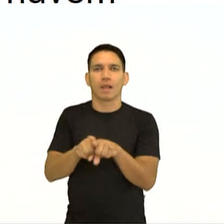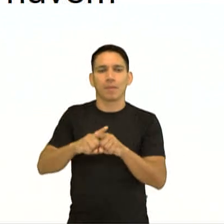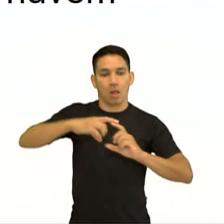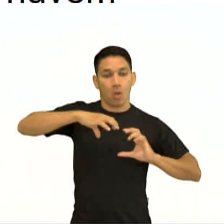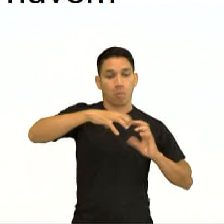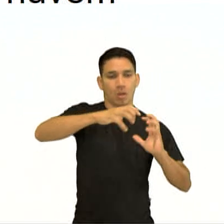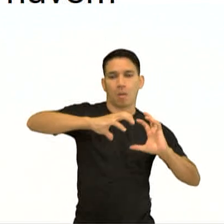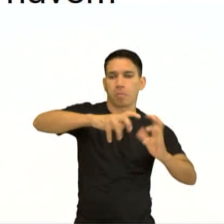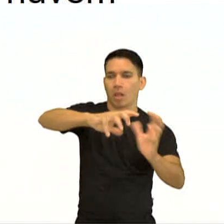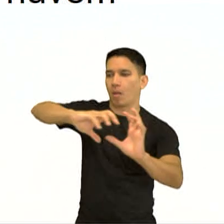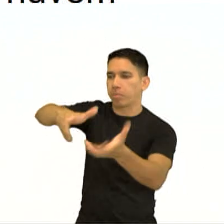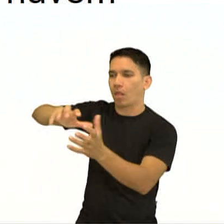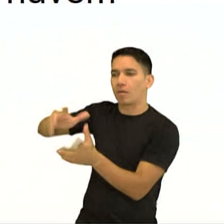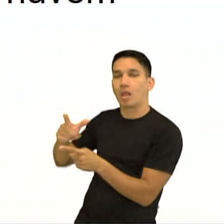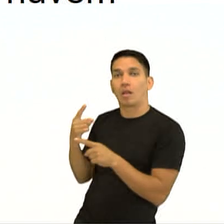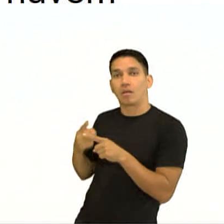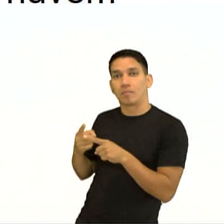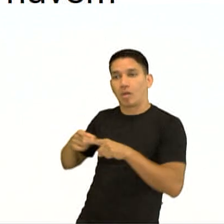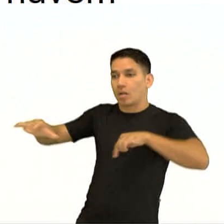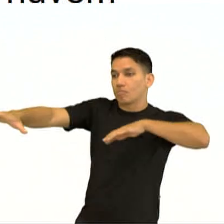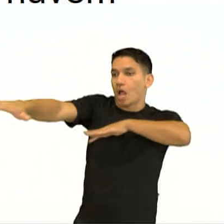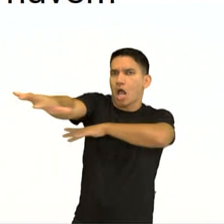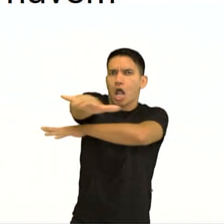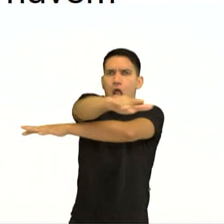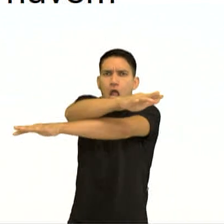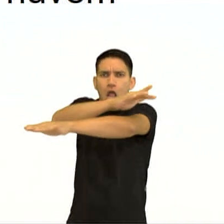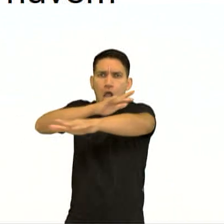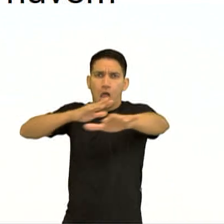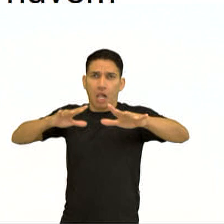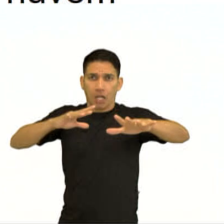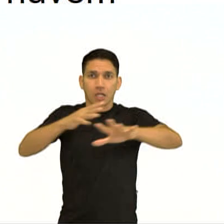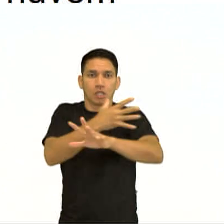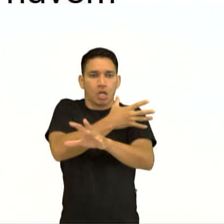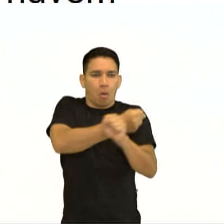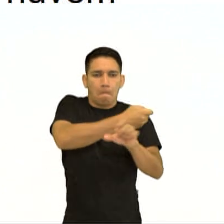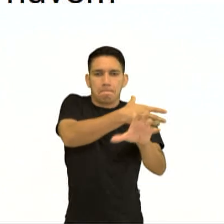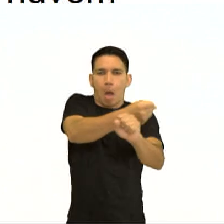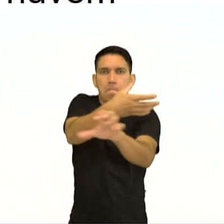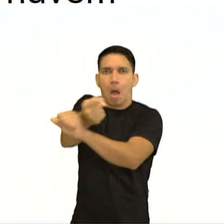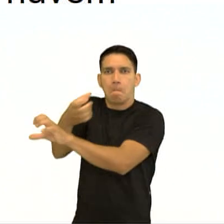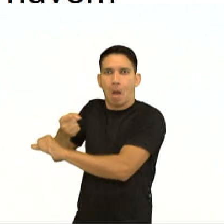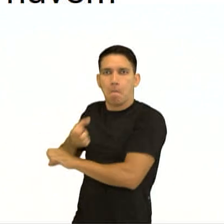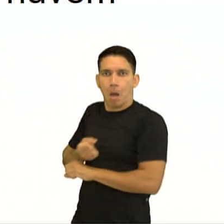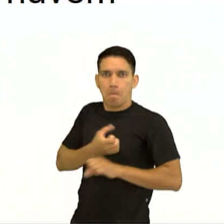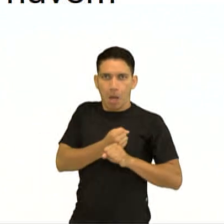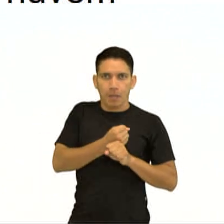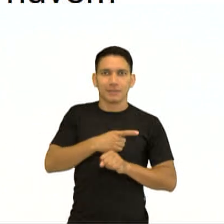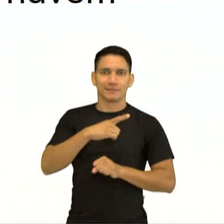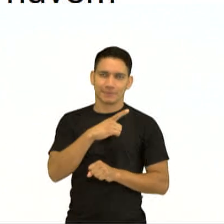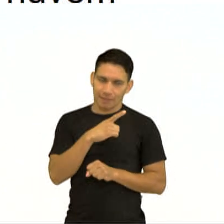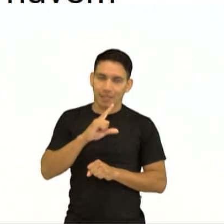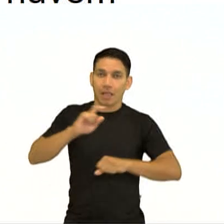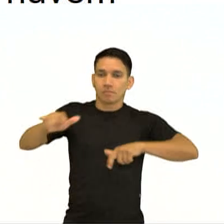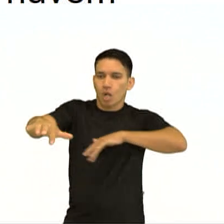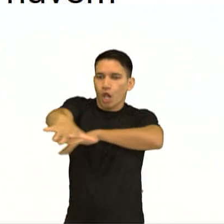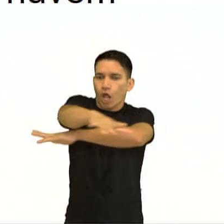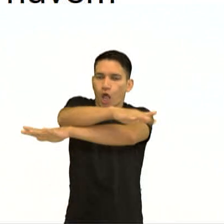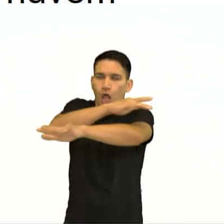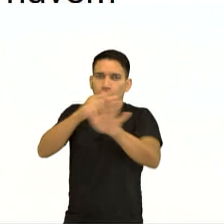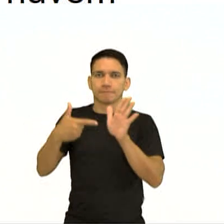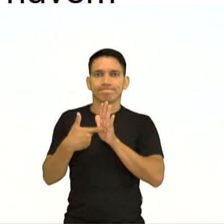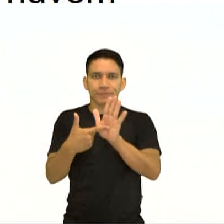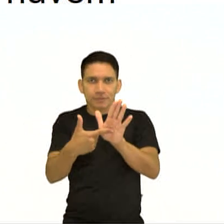a partir dos remanescentes dessa nuvem molecular em colapso. Então, essa grande nuvem molecular que ali